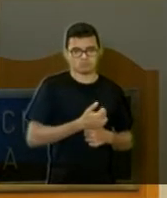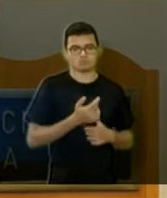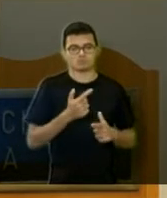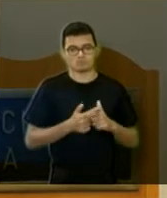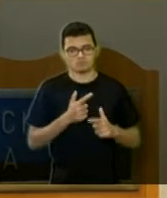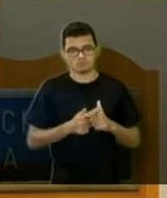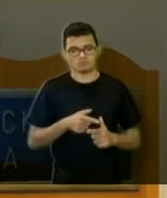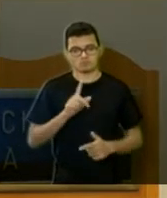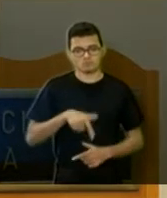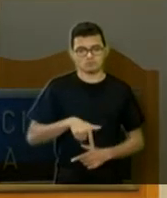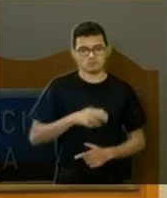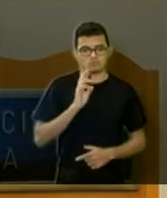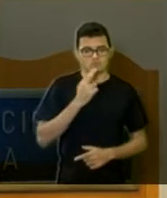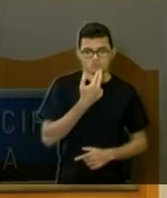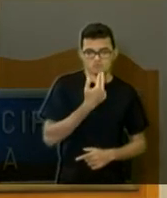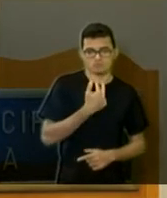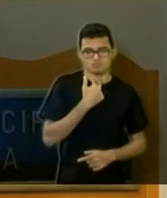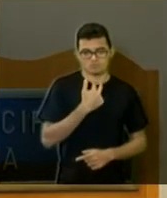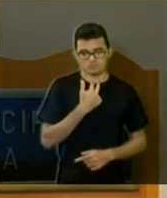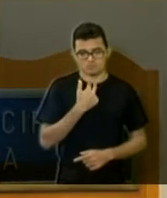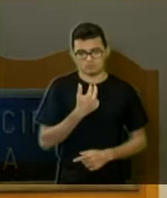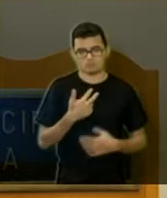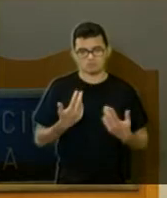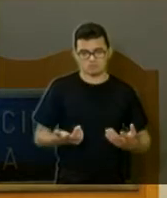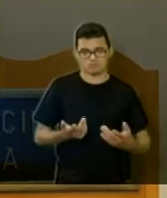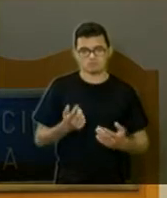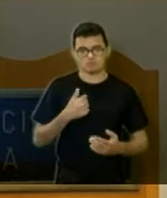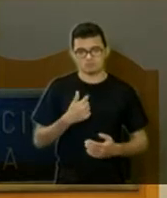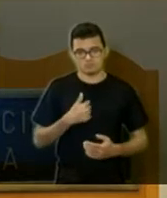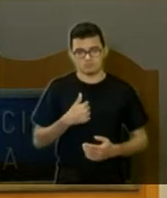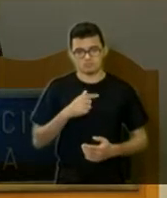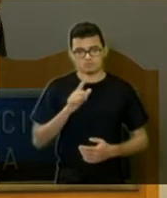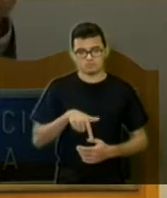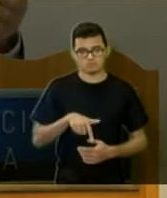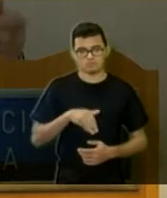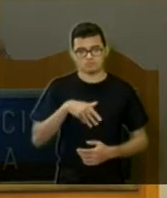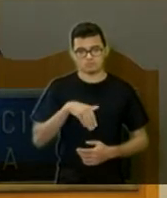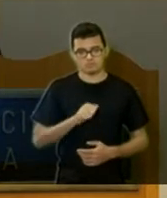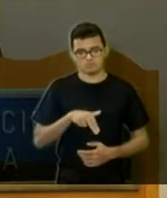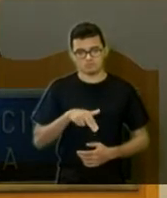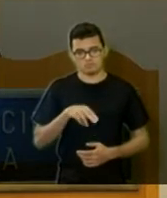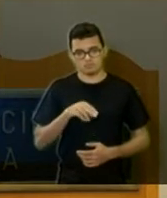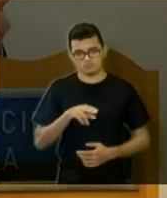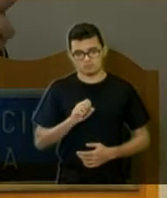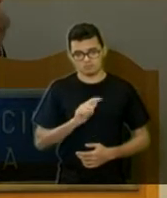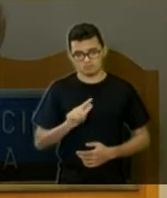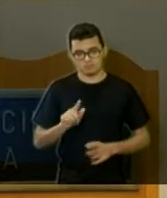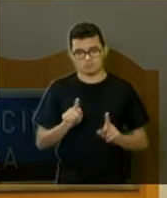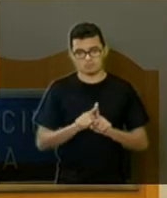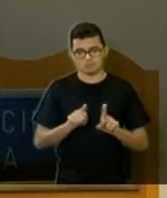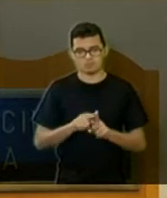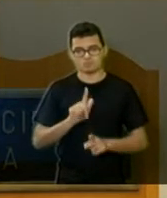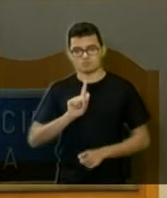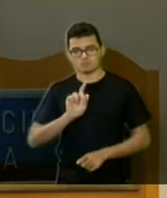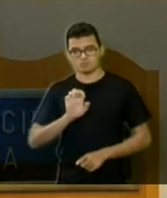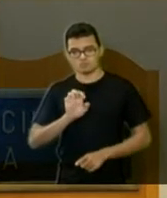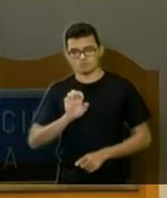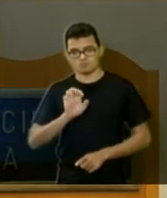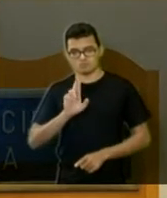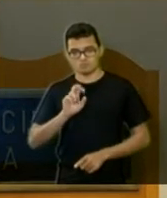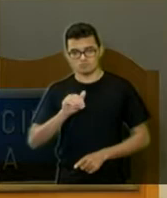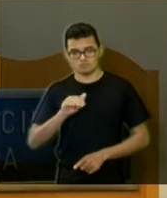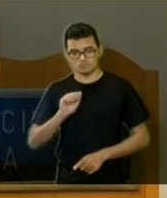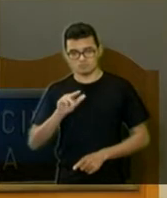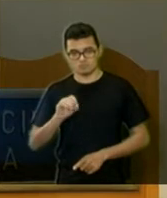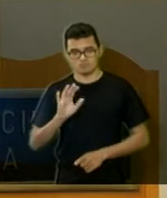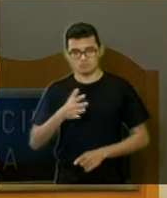poderia falhar. E então aqui ficava o Manuel, aqui presente, o Germano, que já é falecido. O Maurílio